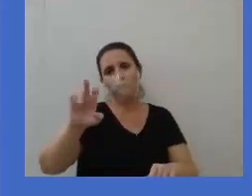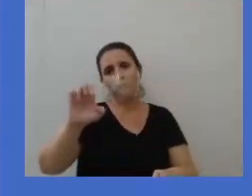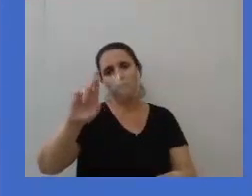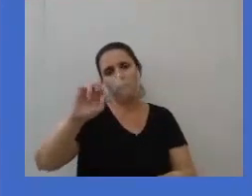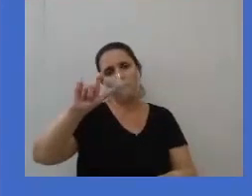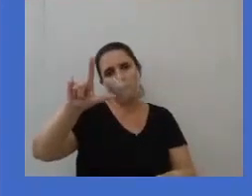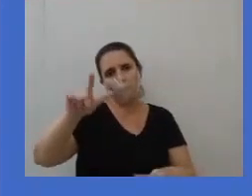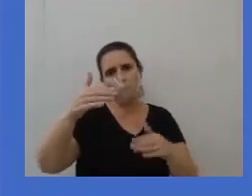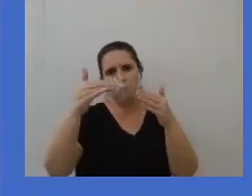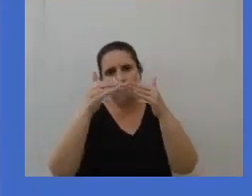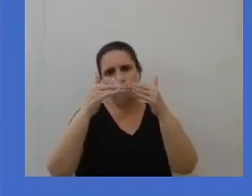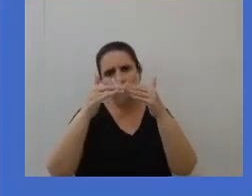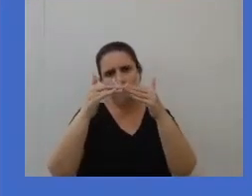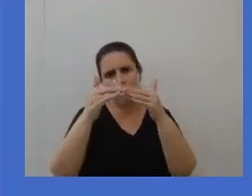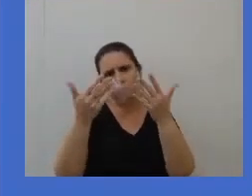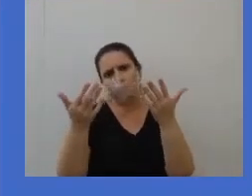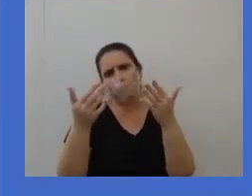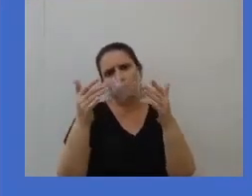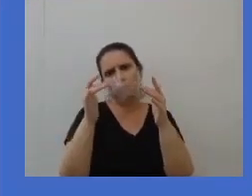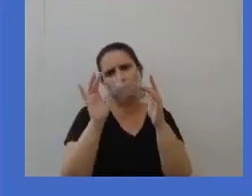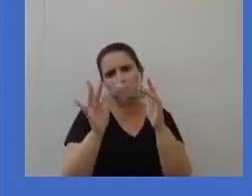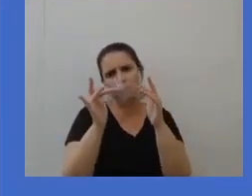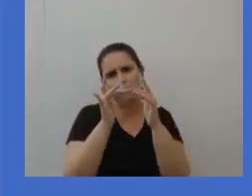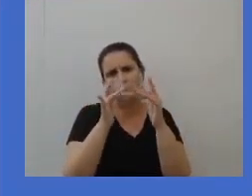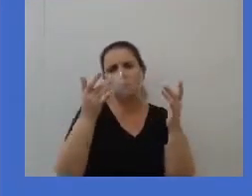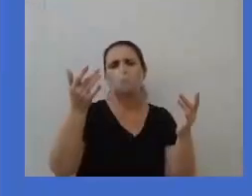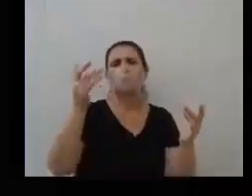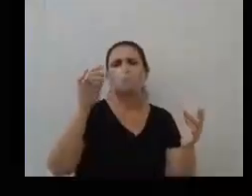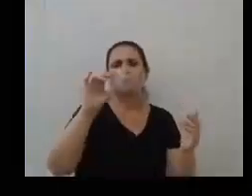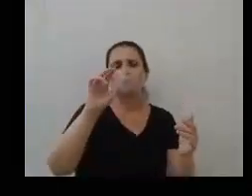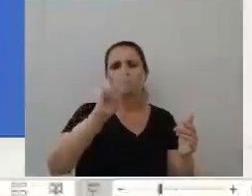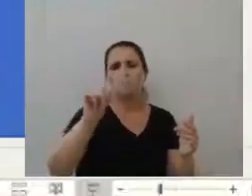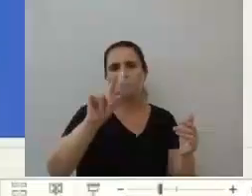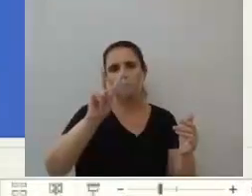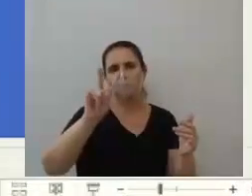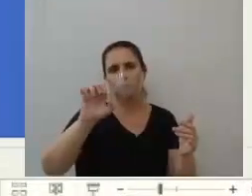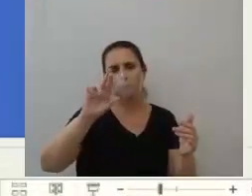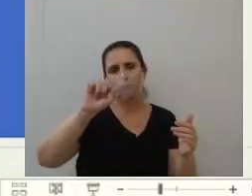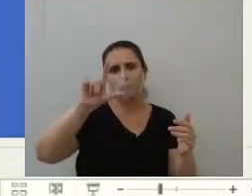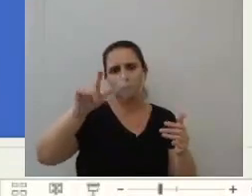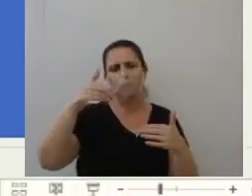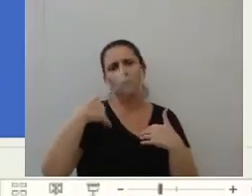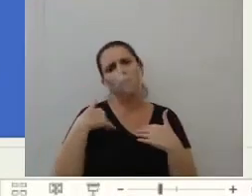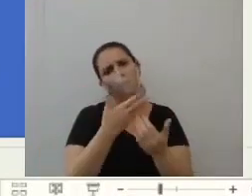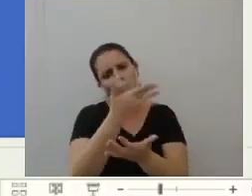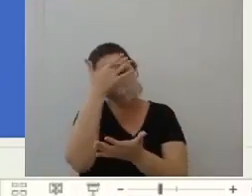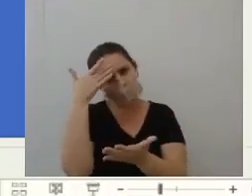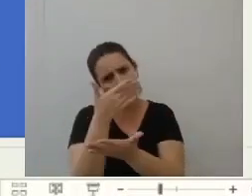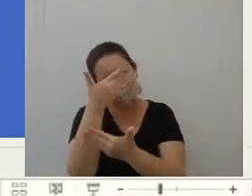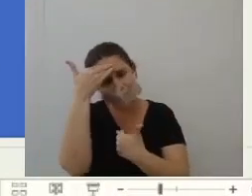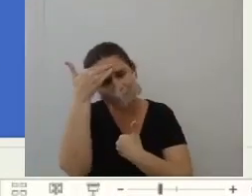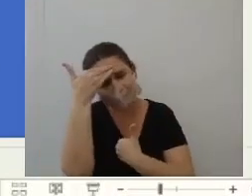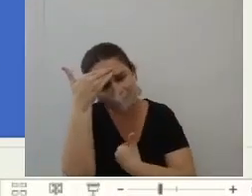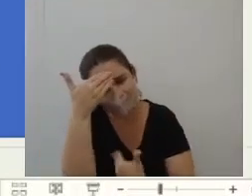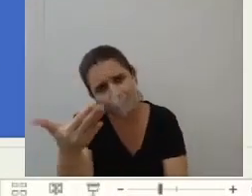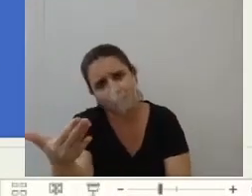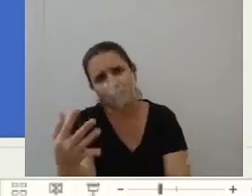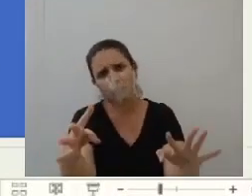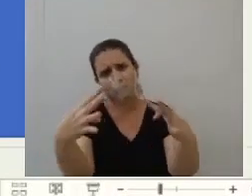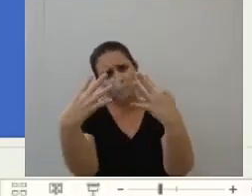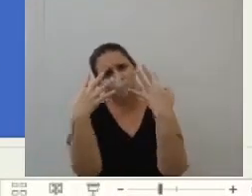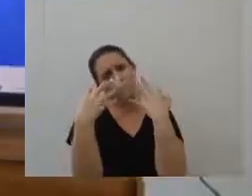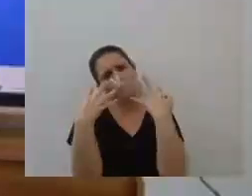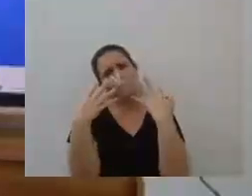o não verbal, produzindo sentido. Minha gente, eu agradeço demais a atenção